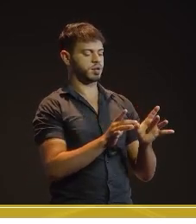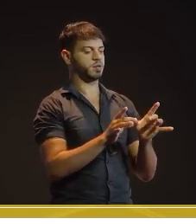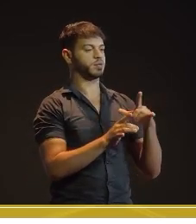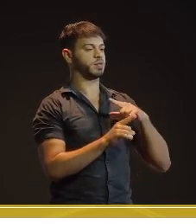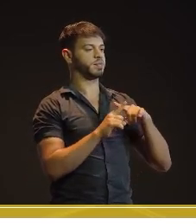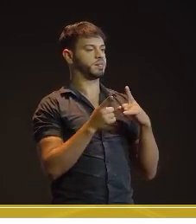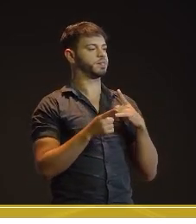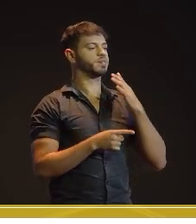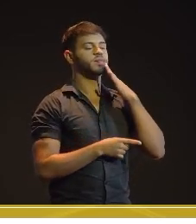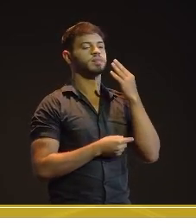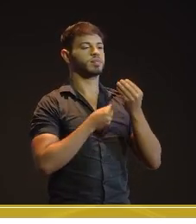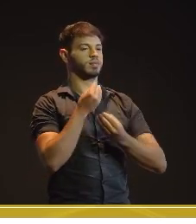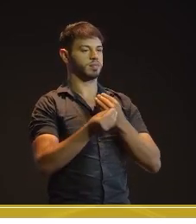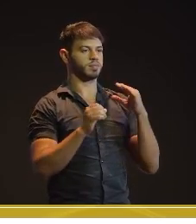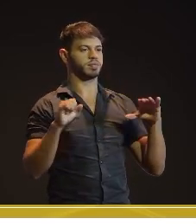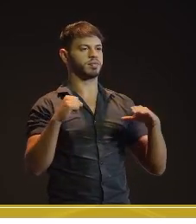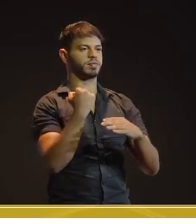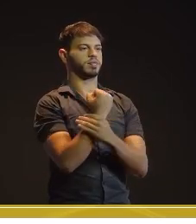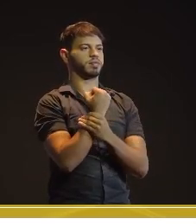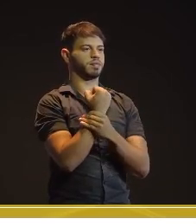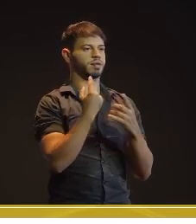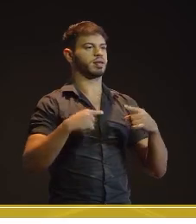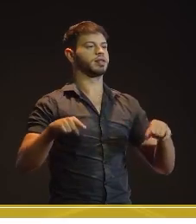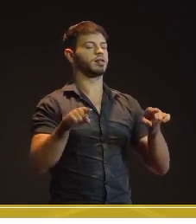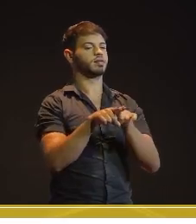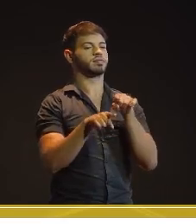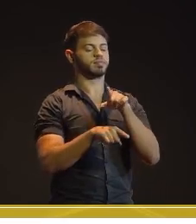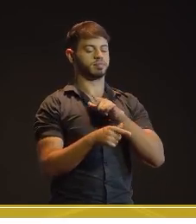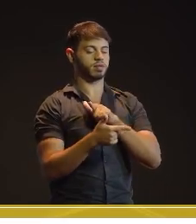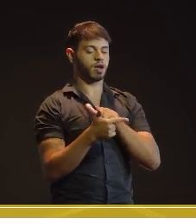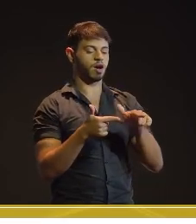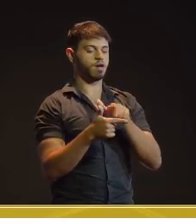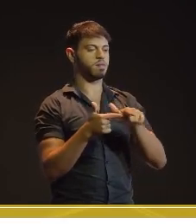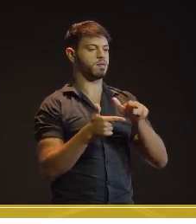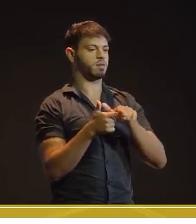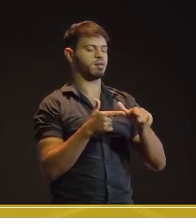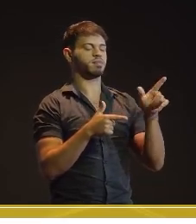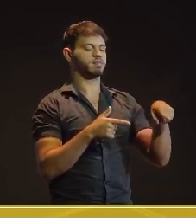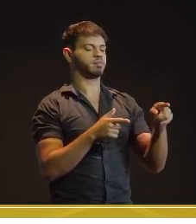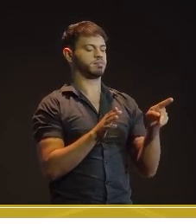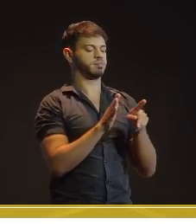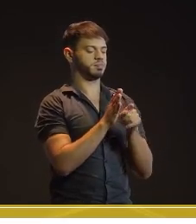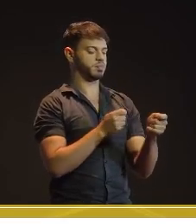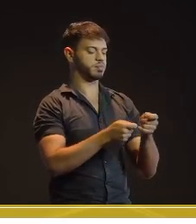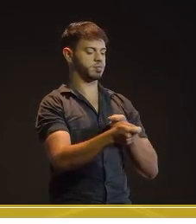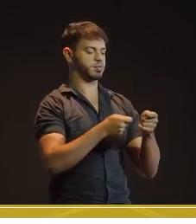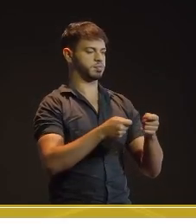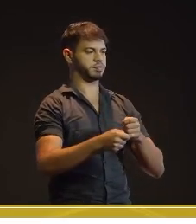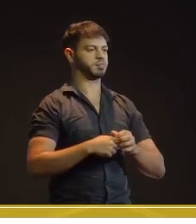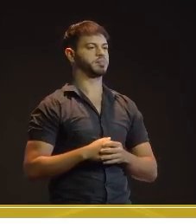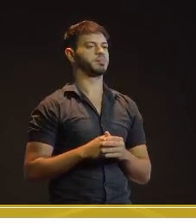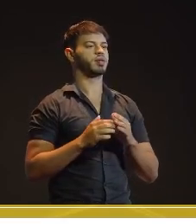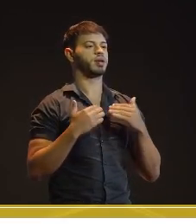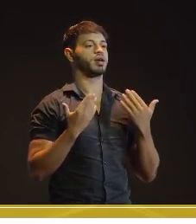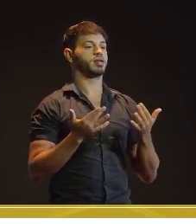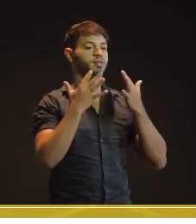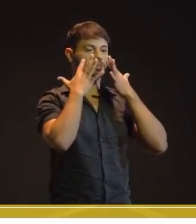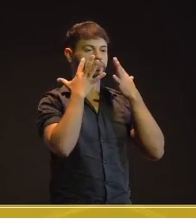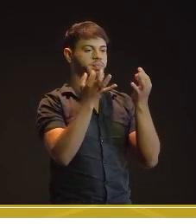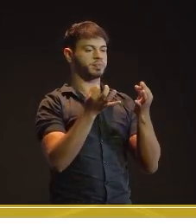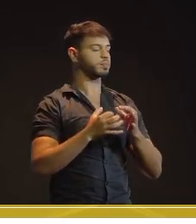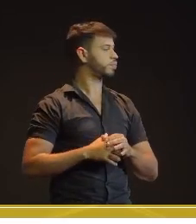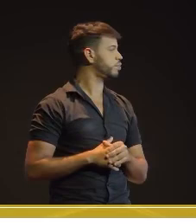tenha um sobressalente para assegurar a disponibilidade, porque isso vira um problema judicial e de negócios sem tamanho. Então, atenção para